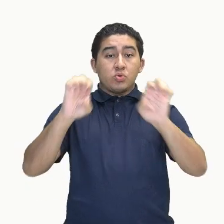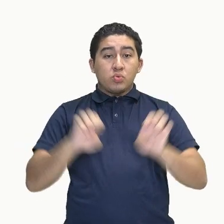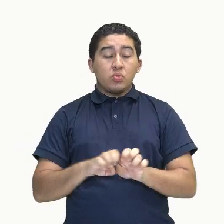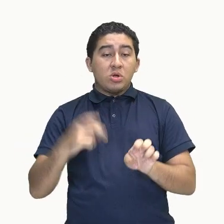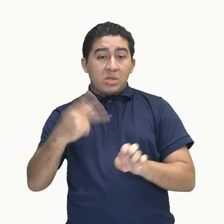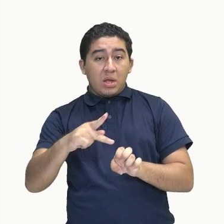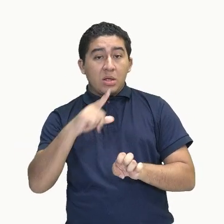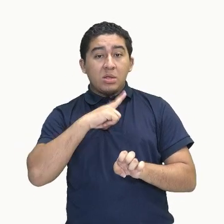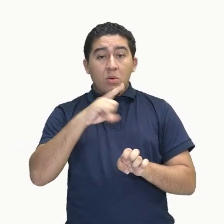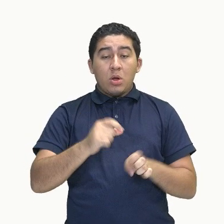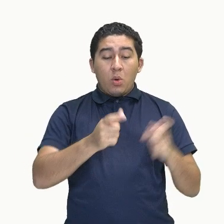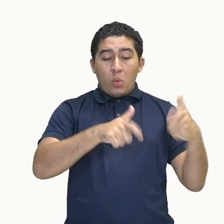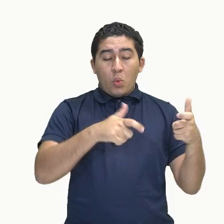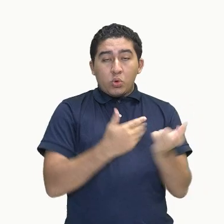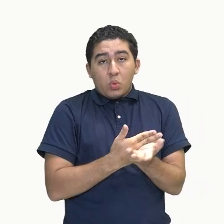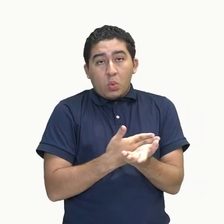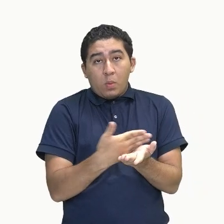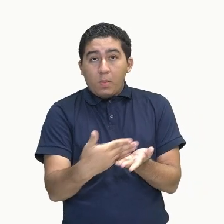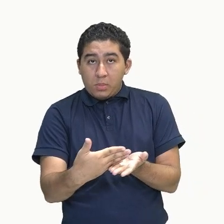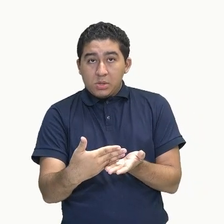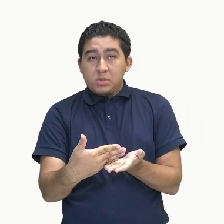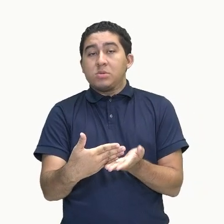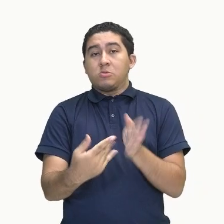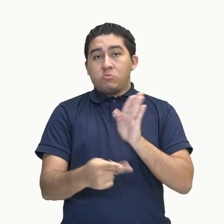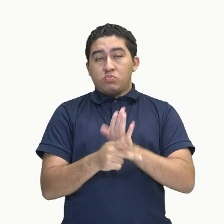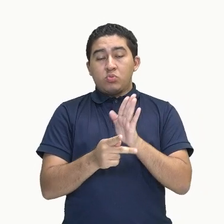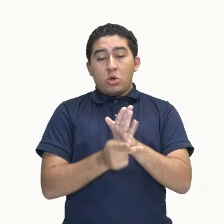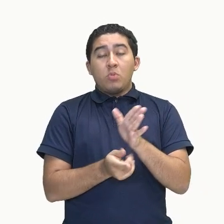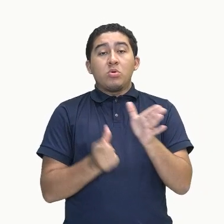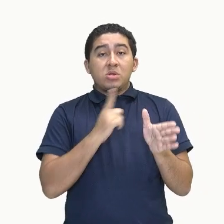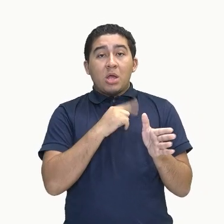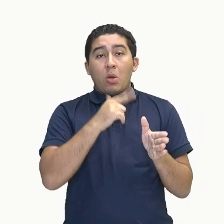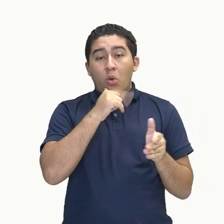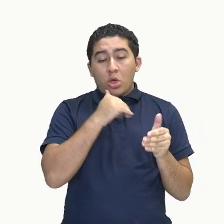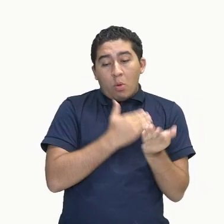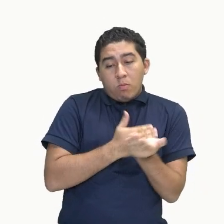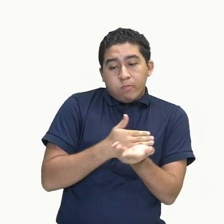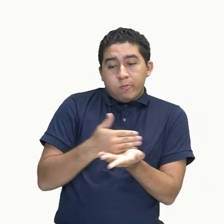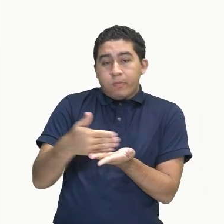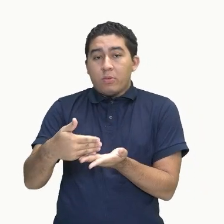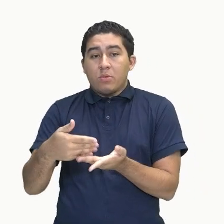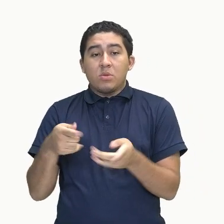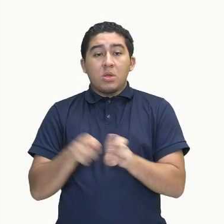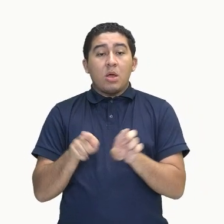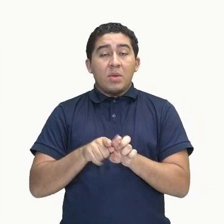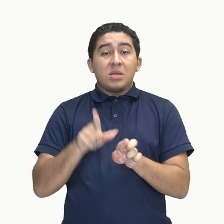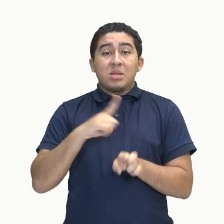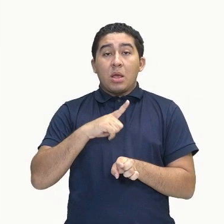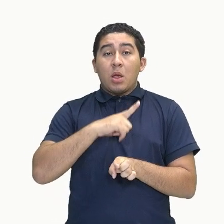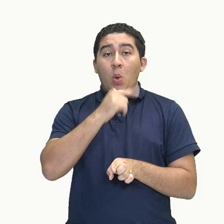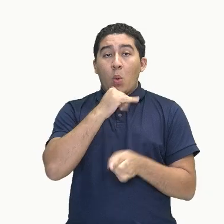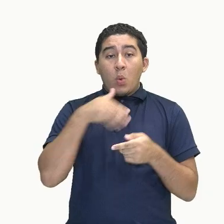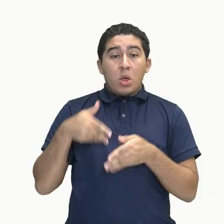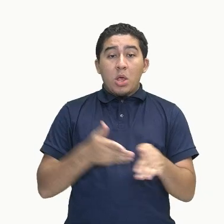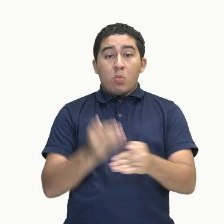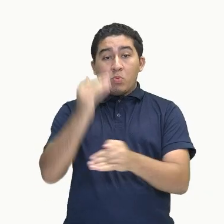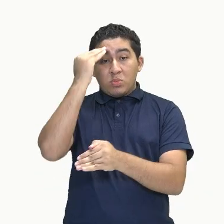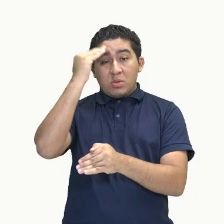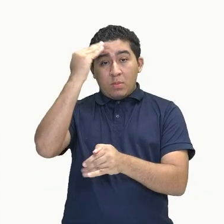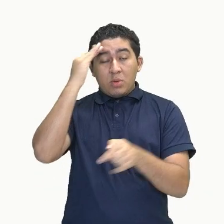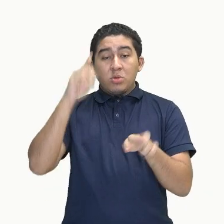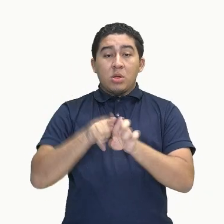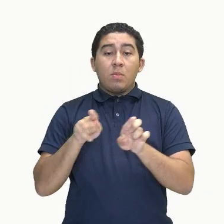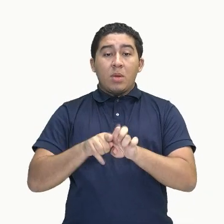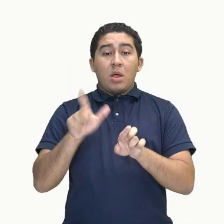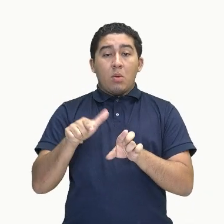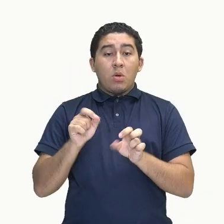a nascente, né, ali onde o rio nasce. Nós temos o rio principal, ele vai percorrer ali ao longo